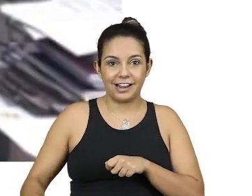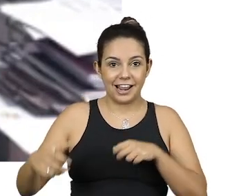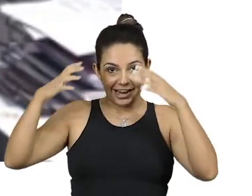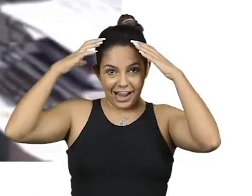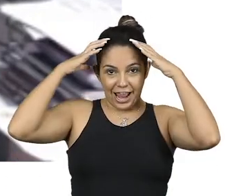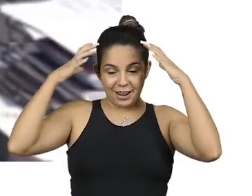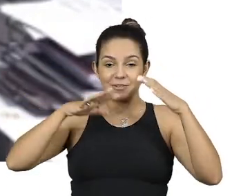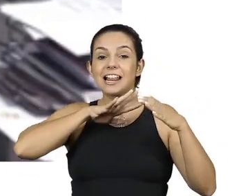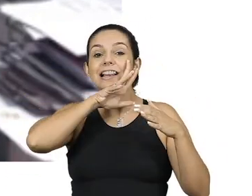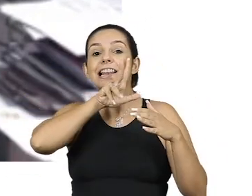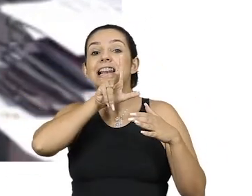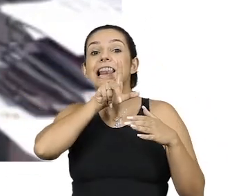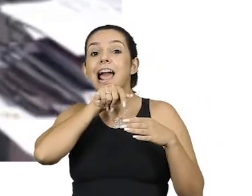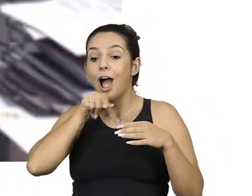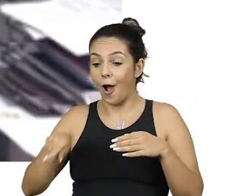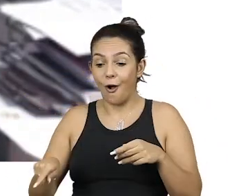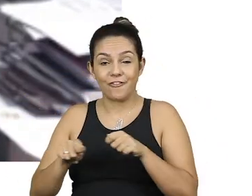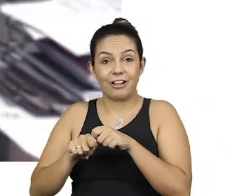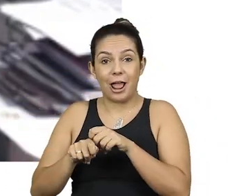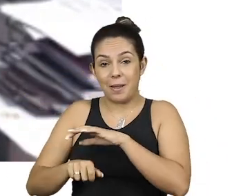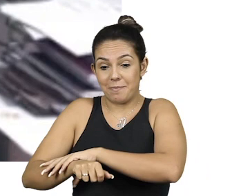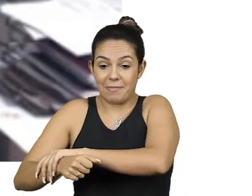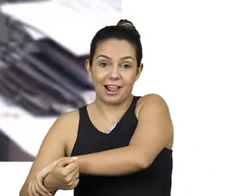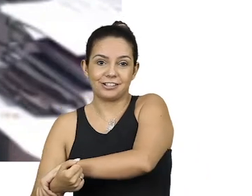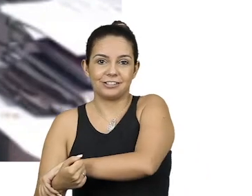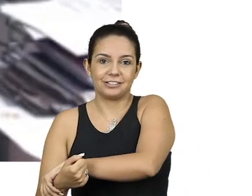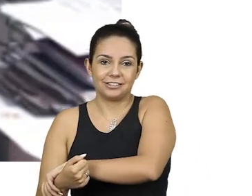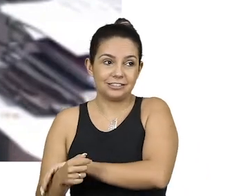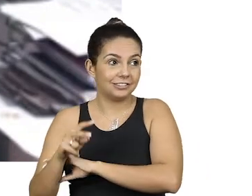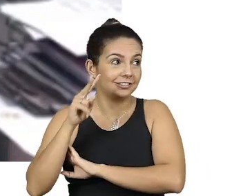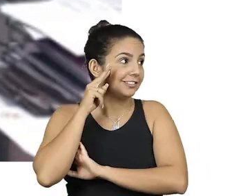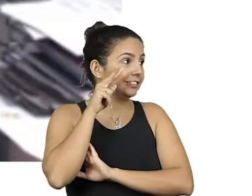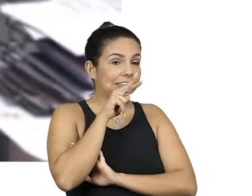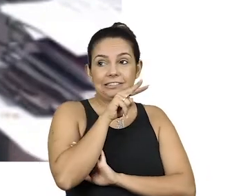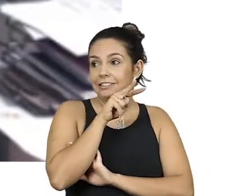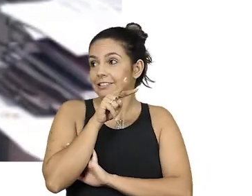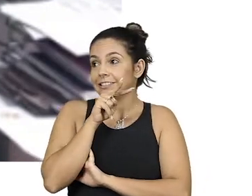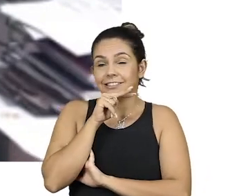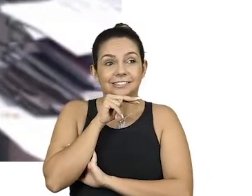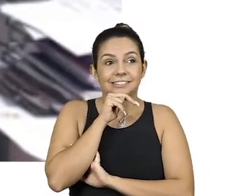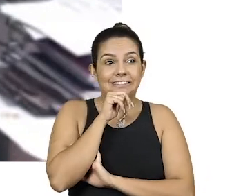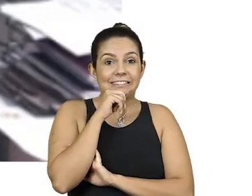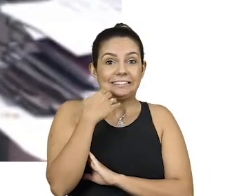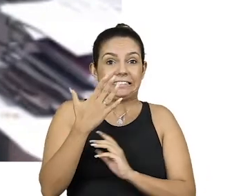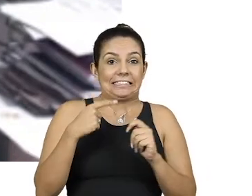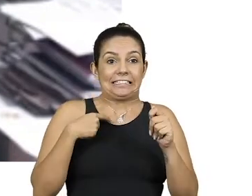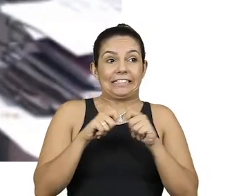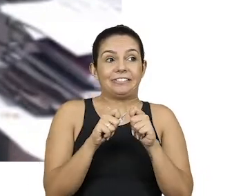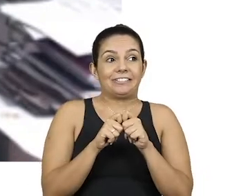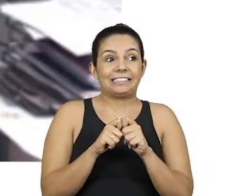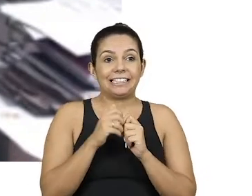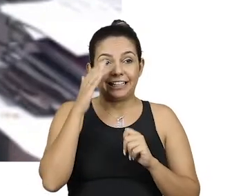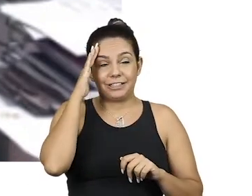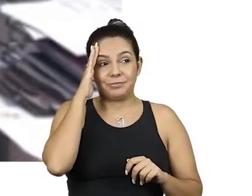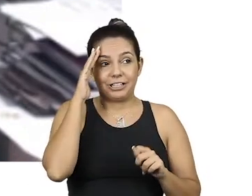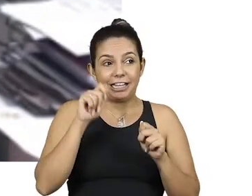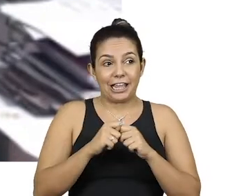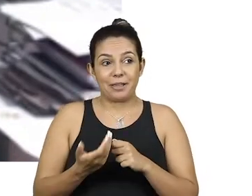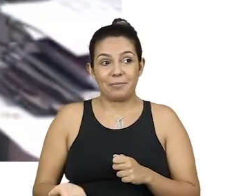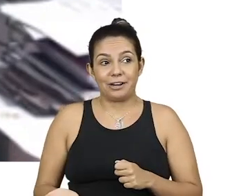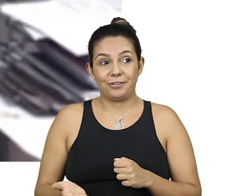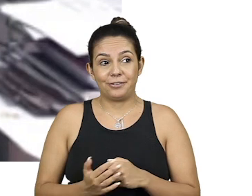leão que terminava o braço. Aí ficou olhando em volta, como é que eu vou sair daqui